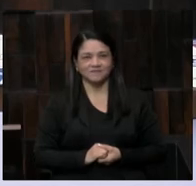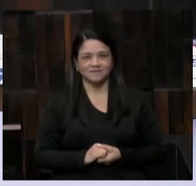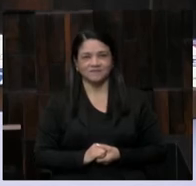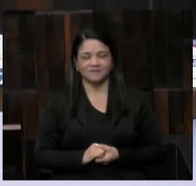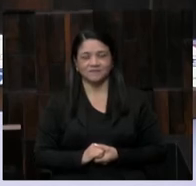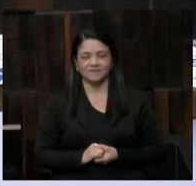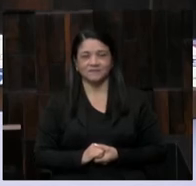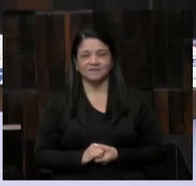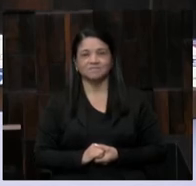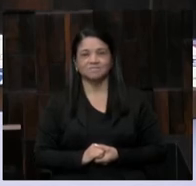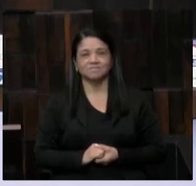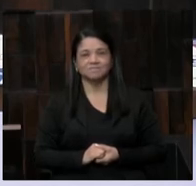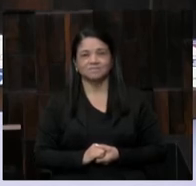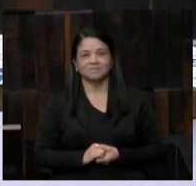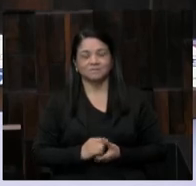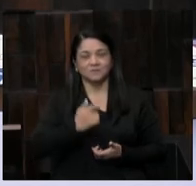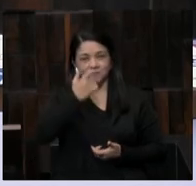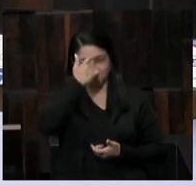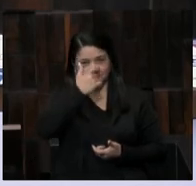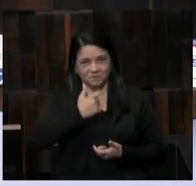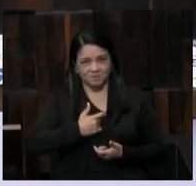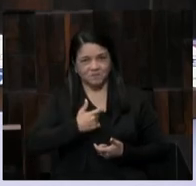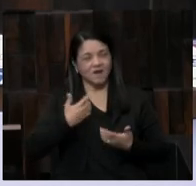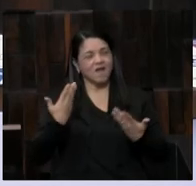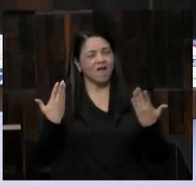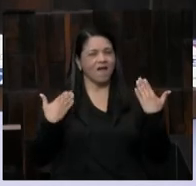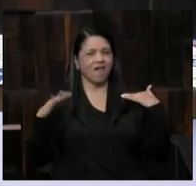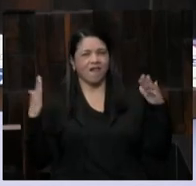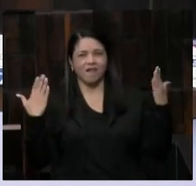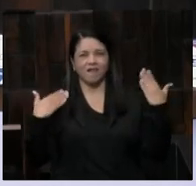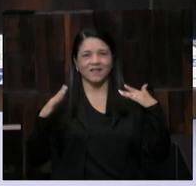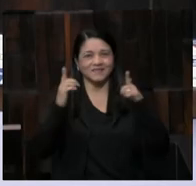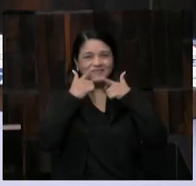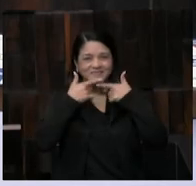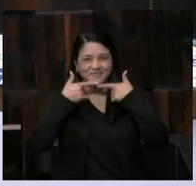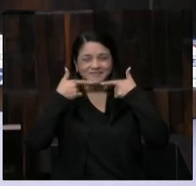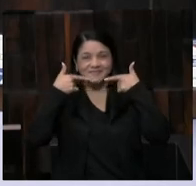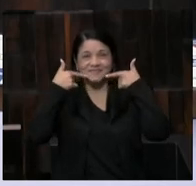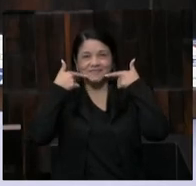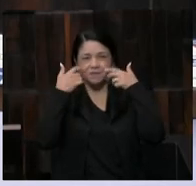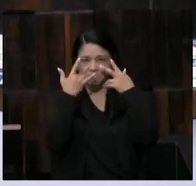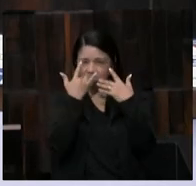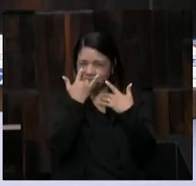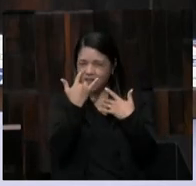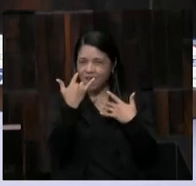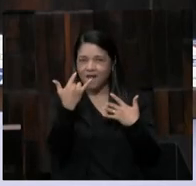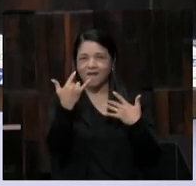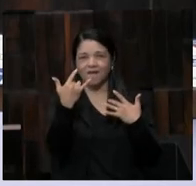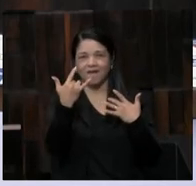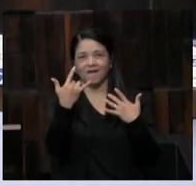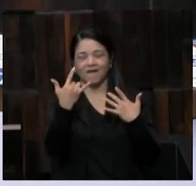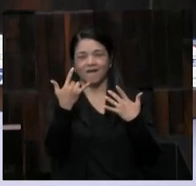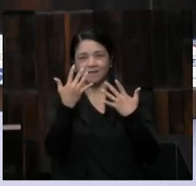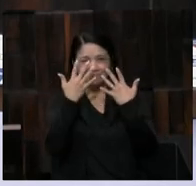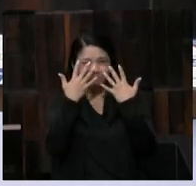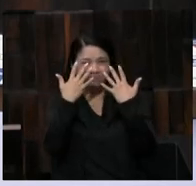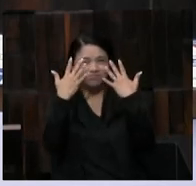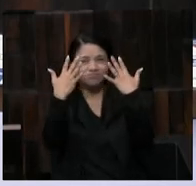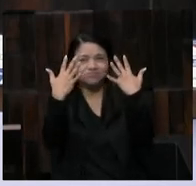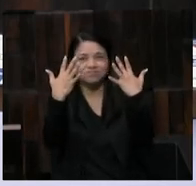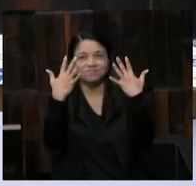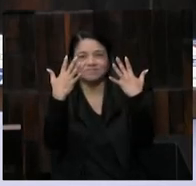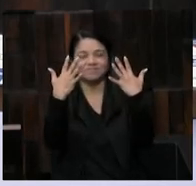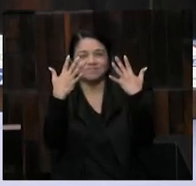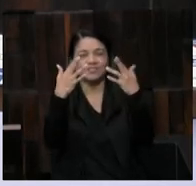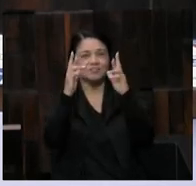E estou aqui, né, com muita alegria, com um sorriso nos olhos e com o olhar brilhando